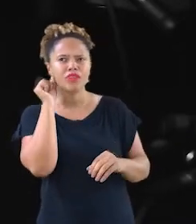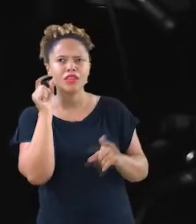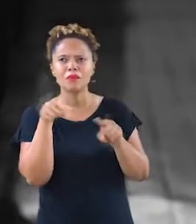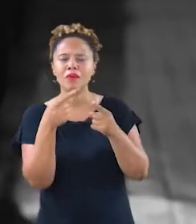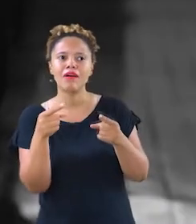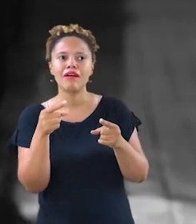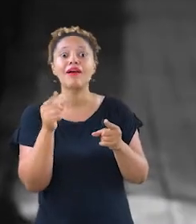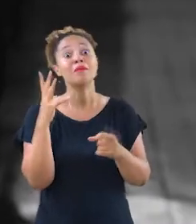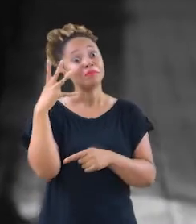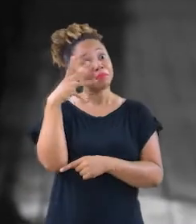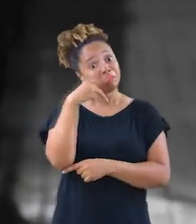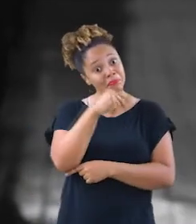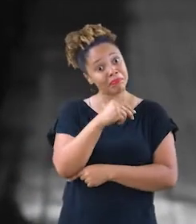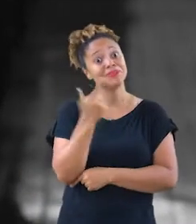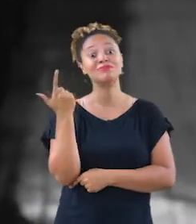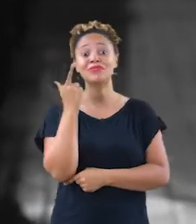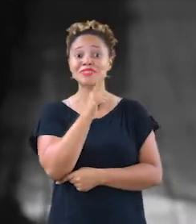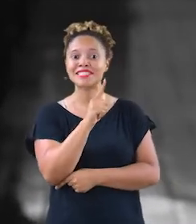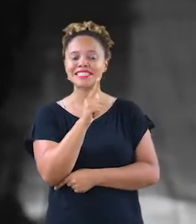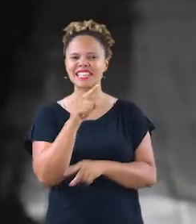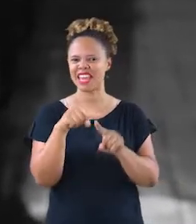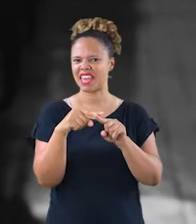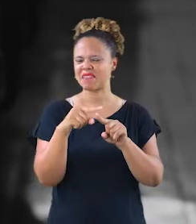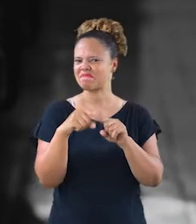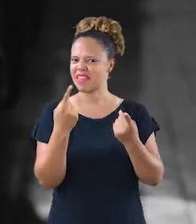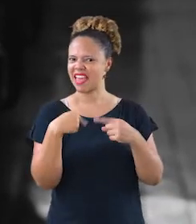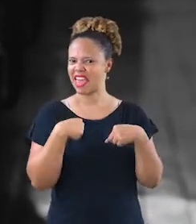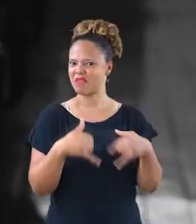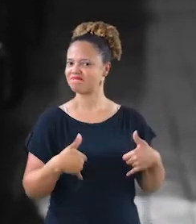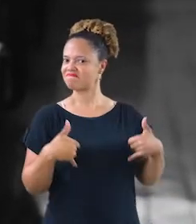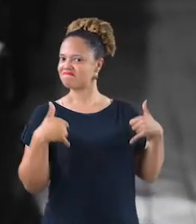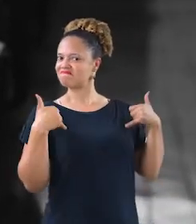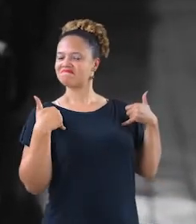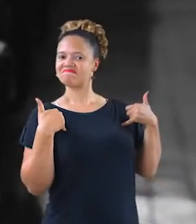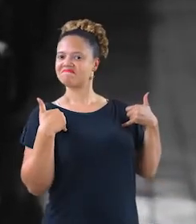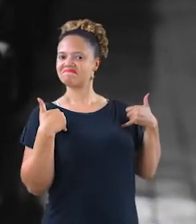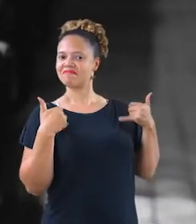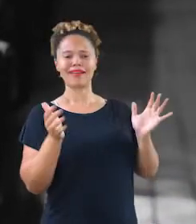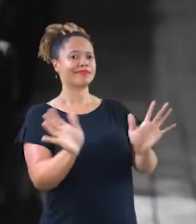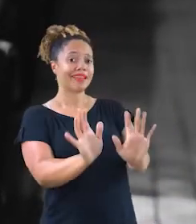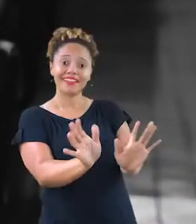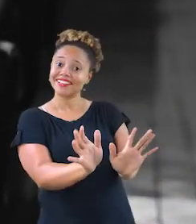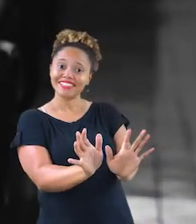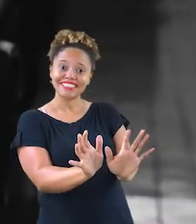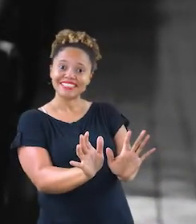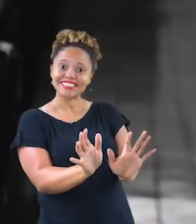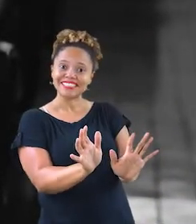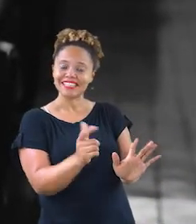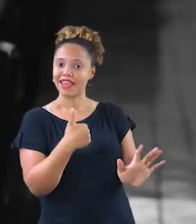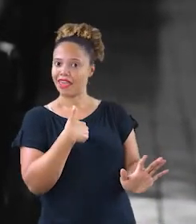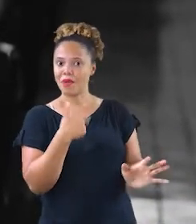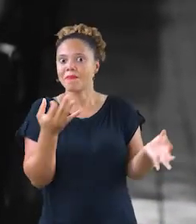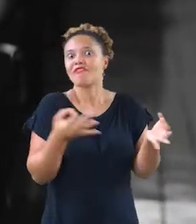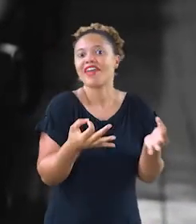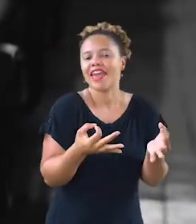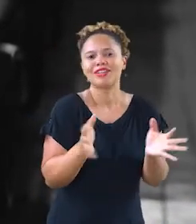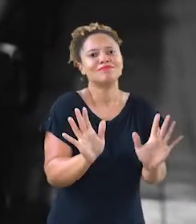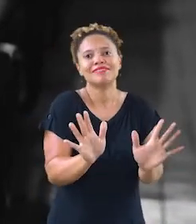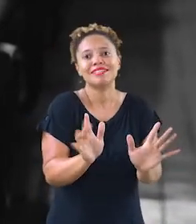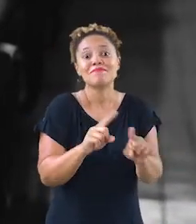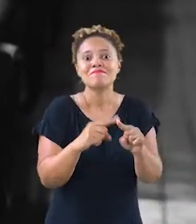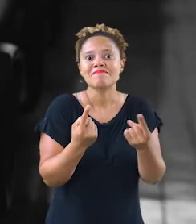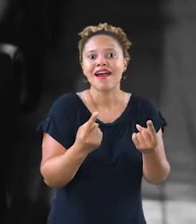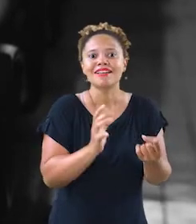bonito. Mas assim, é um bonito não de me gabar a ponto de falar assim, ah, faço música bonita pra caramba, assim, é um negócio assim que eu falo,